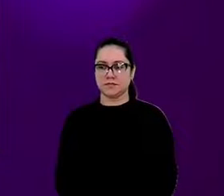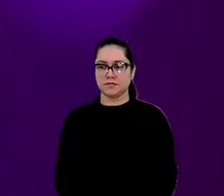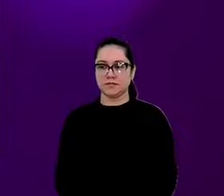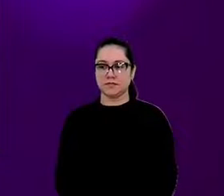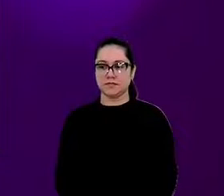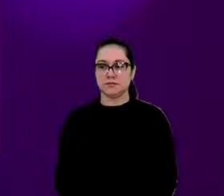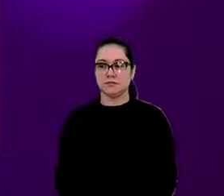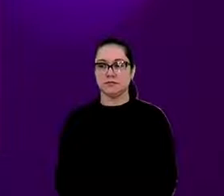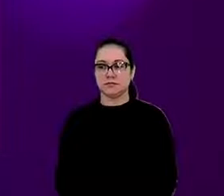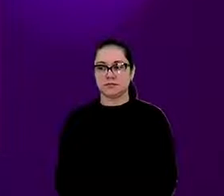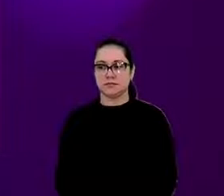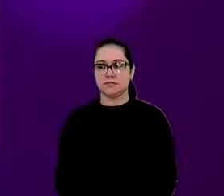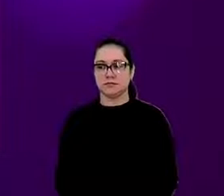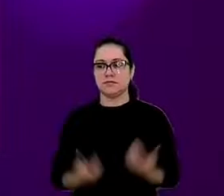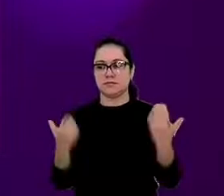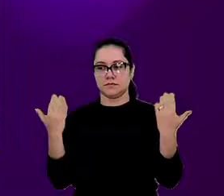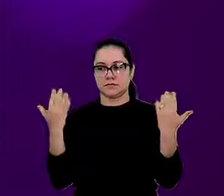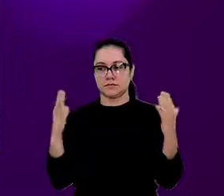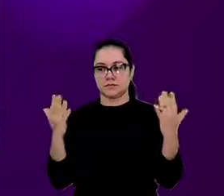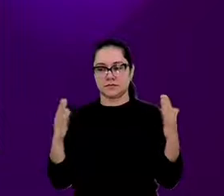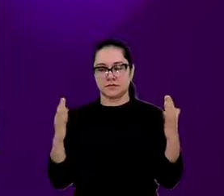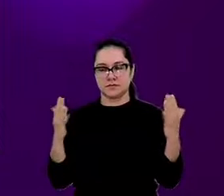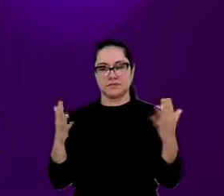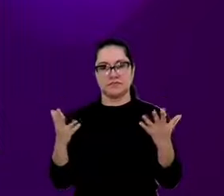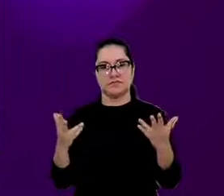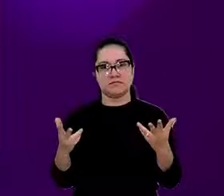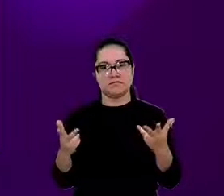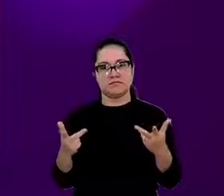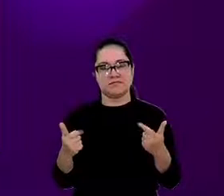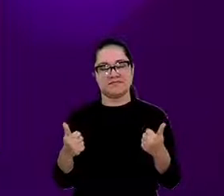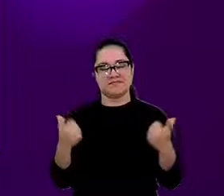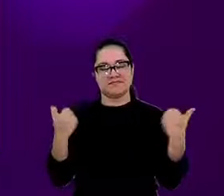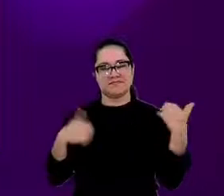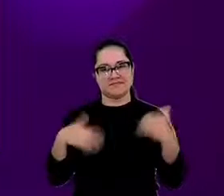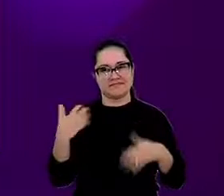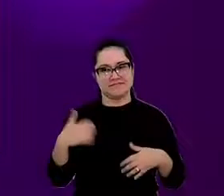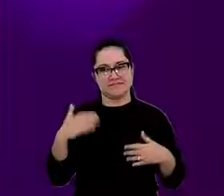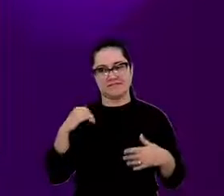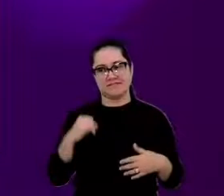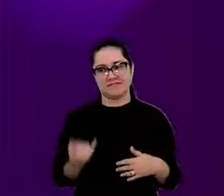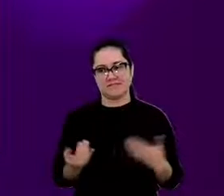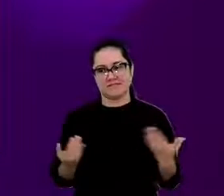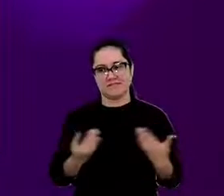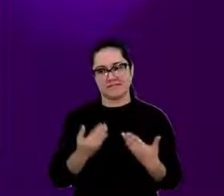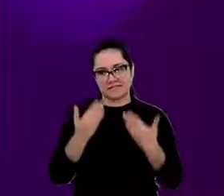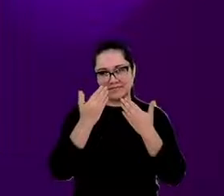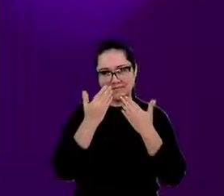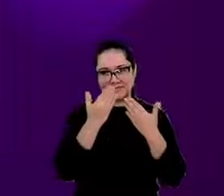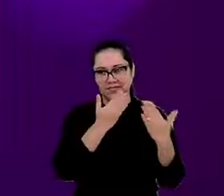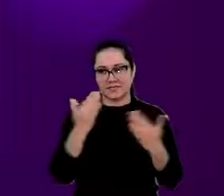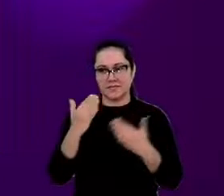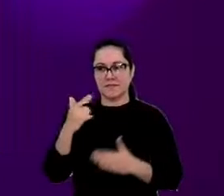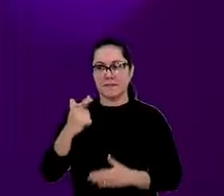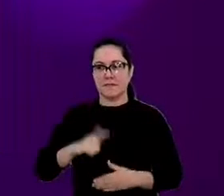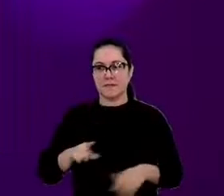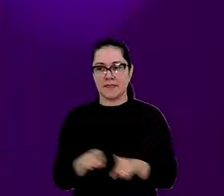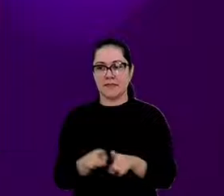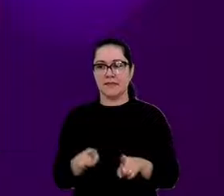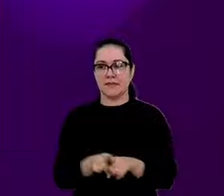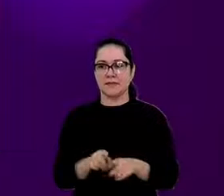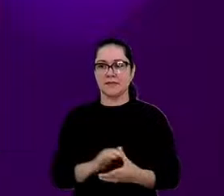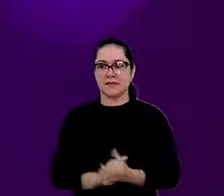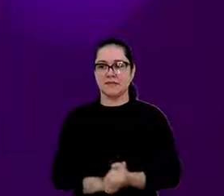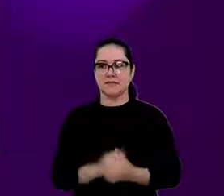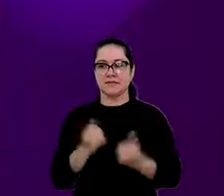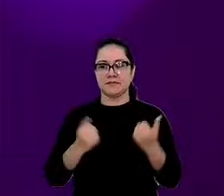Perfeito, Diandro. Parabéns, belíssima apresentação e aproveito para agradecer também pela menção, pela